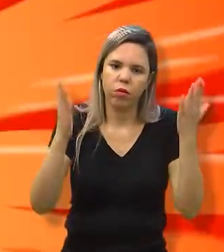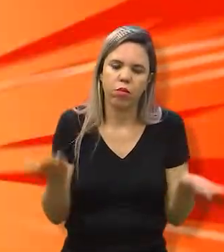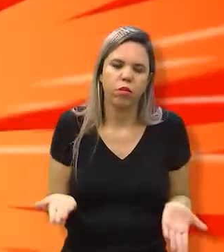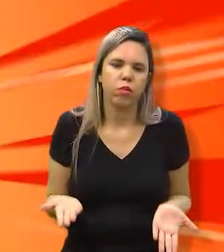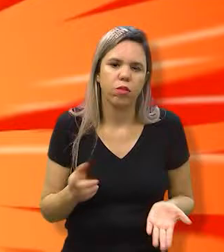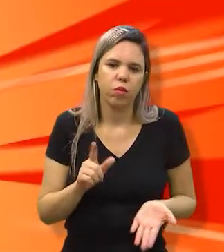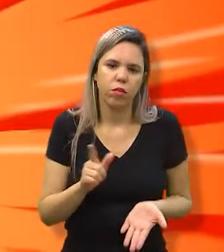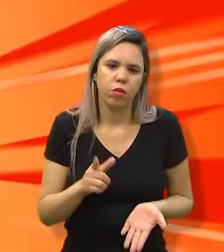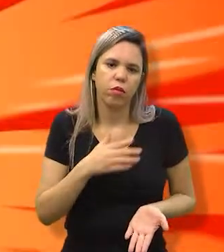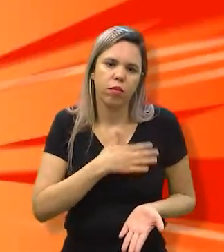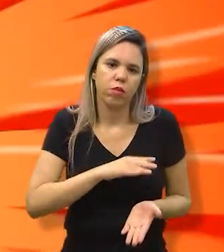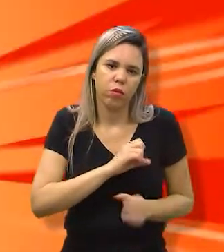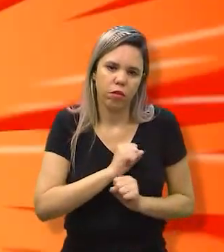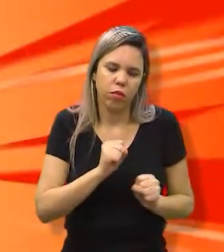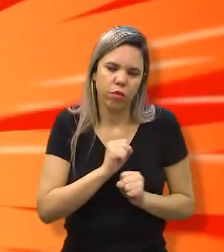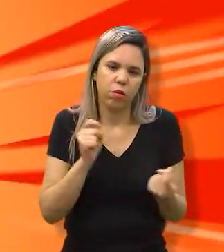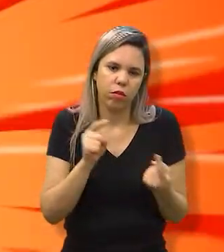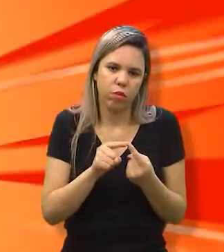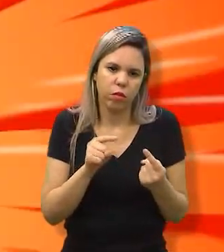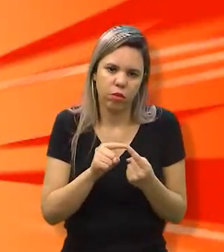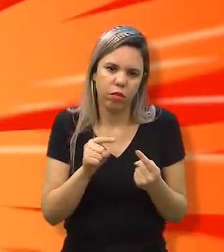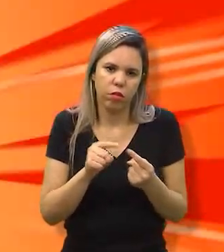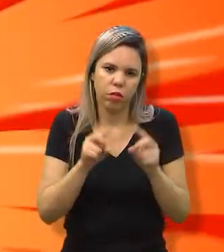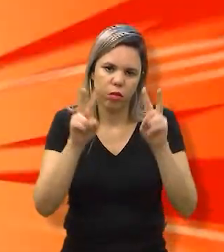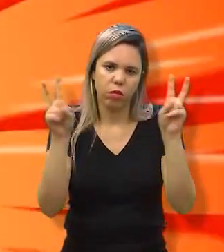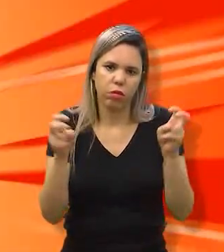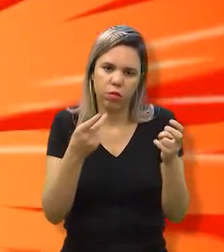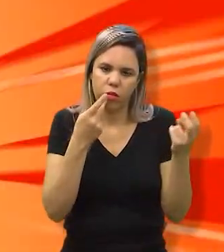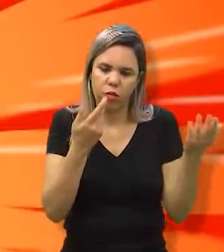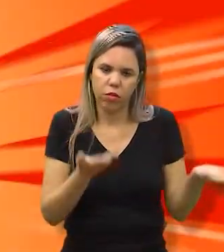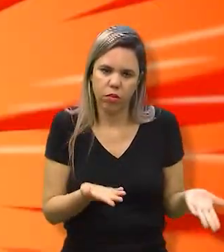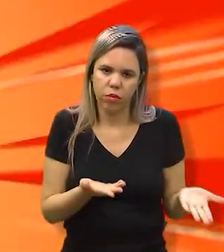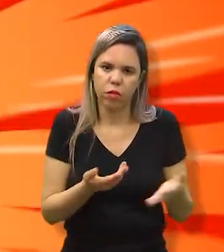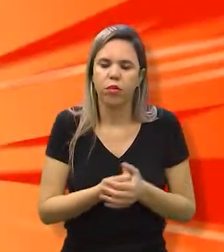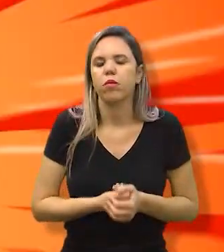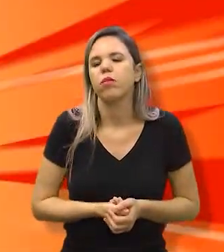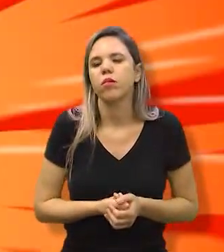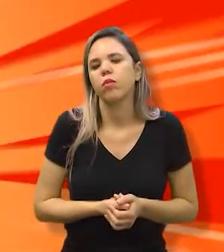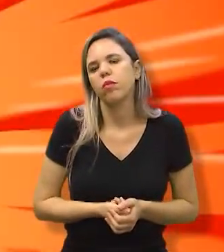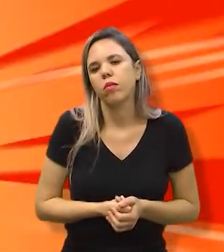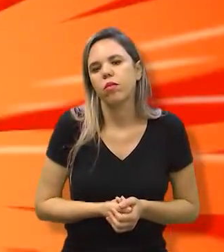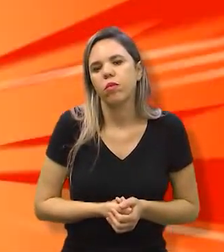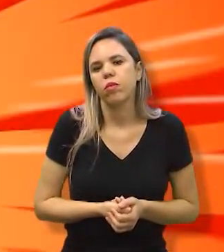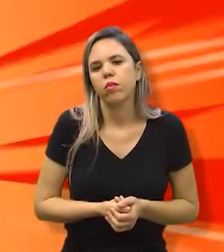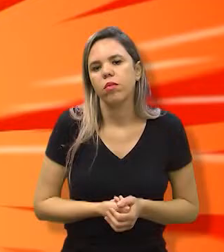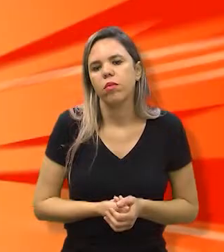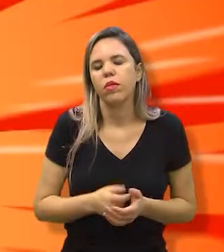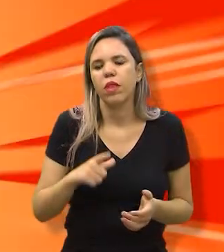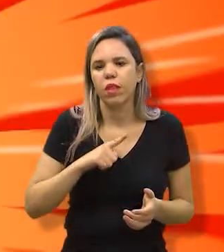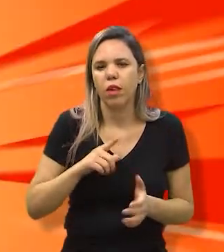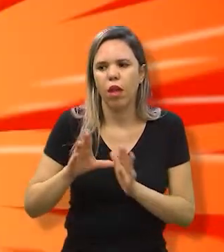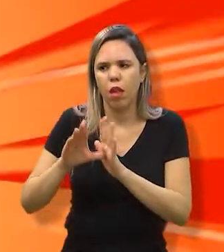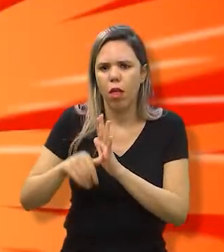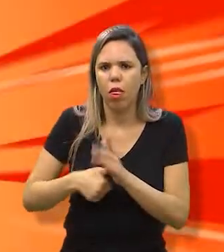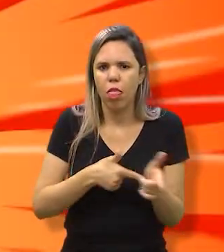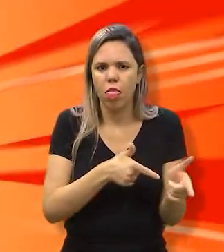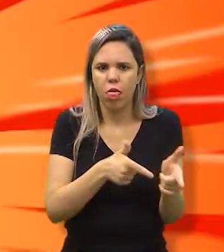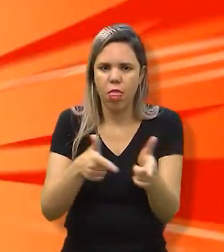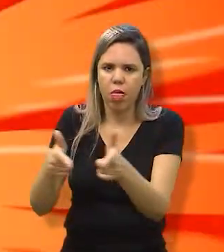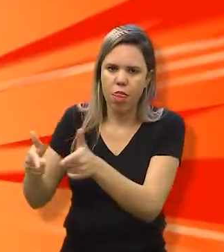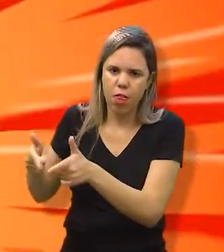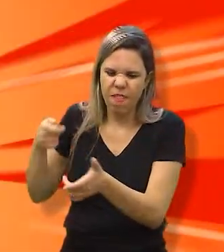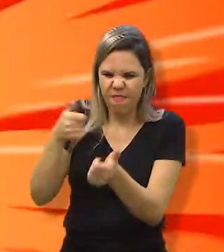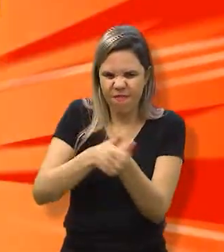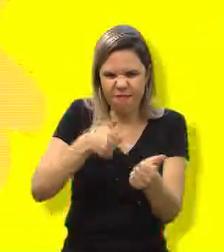adultos, eles, claro, vão amar, porque tem tudo a ver com os temas abordados de multiversos hoje, né? Tem sequestro, tem